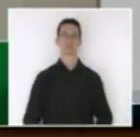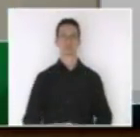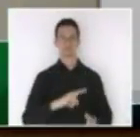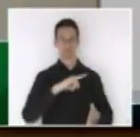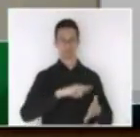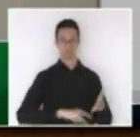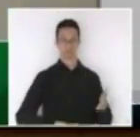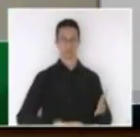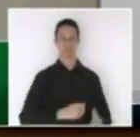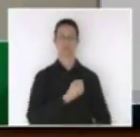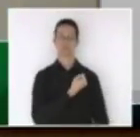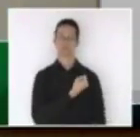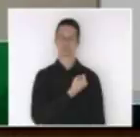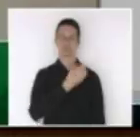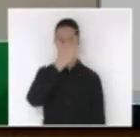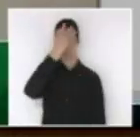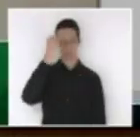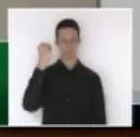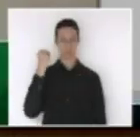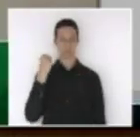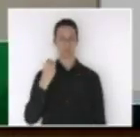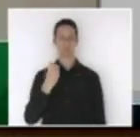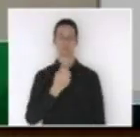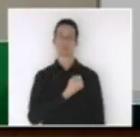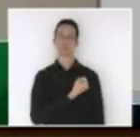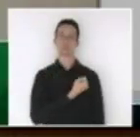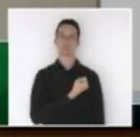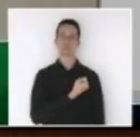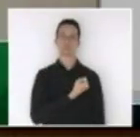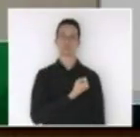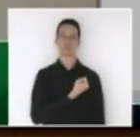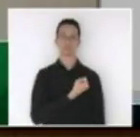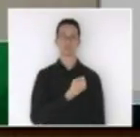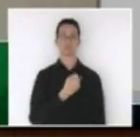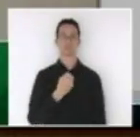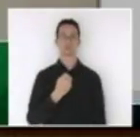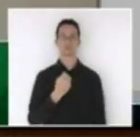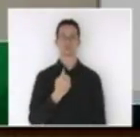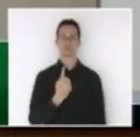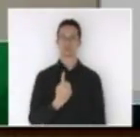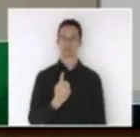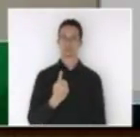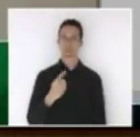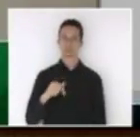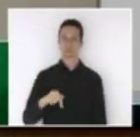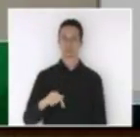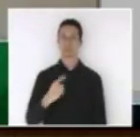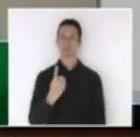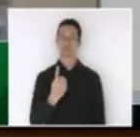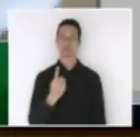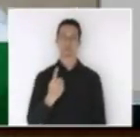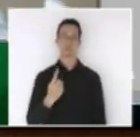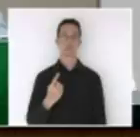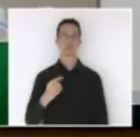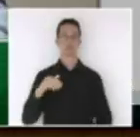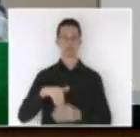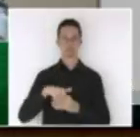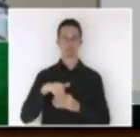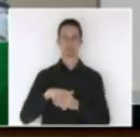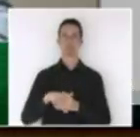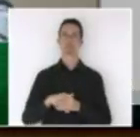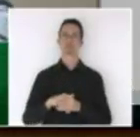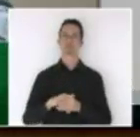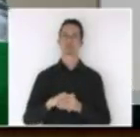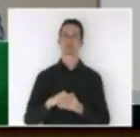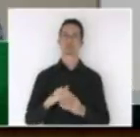da deputada Luciana Caminati, de número 179/2017, em discussão, em votação, aprovado.